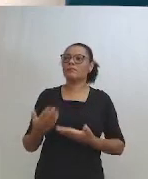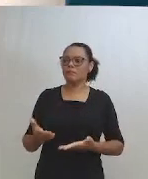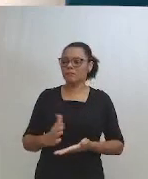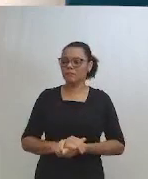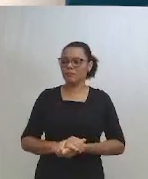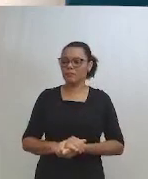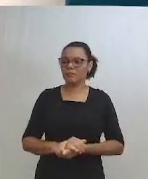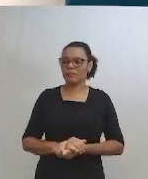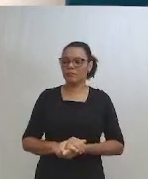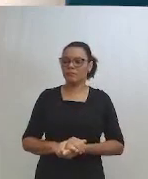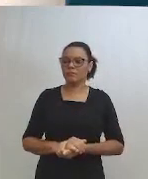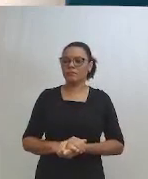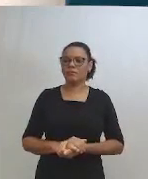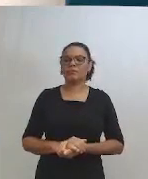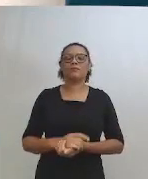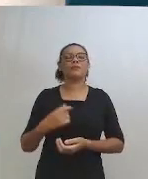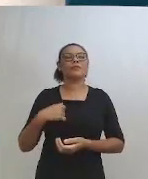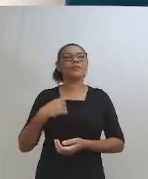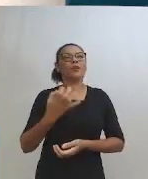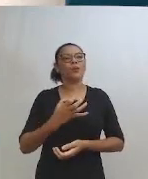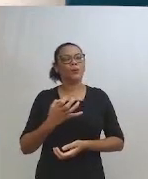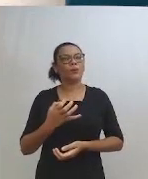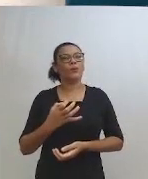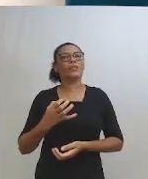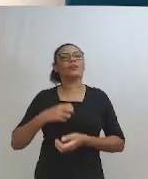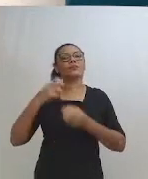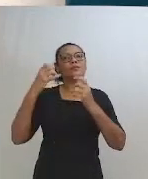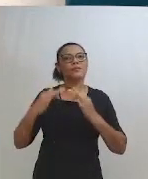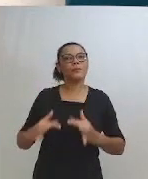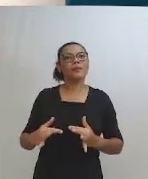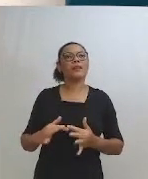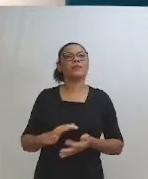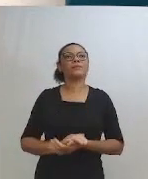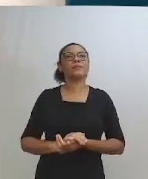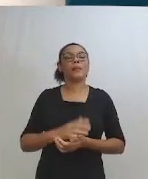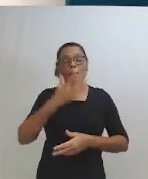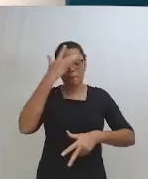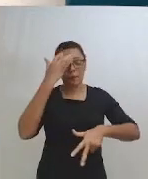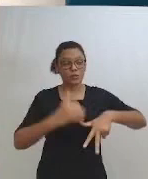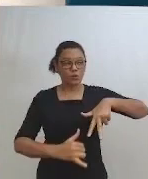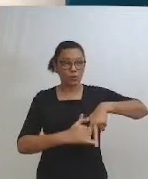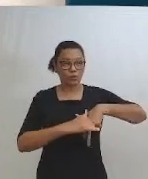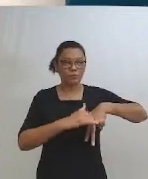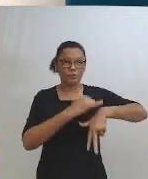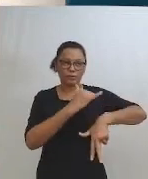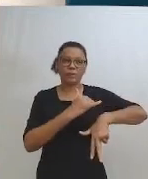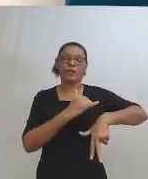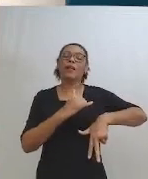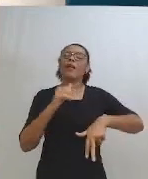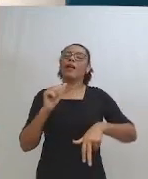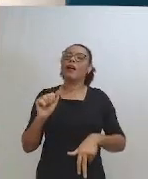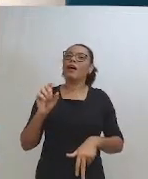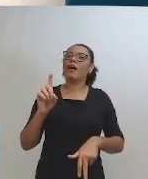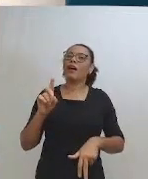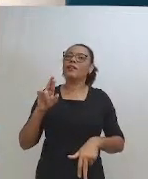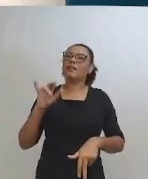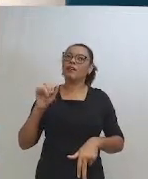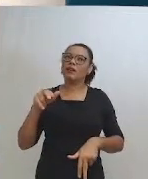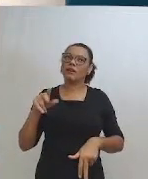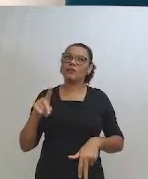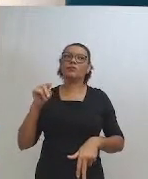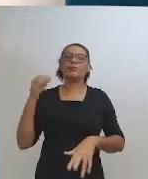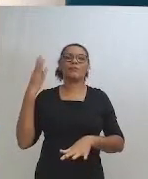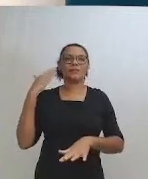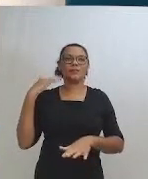delito, e eu gostaria de mencionar a vítima, né, Adriano Pereira da Silva. Esse homicídio, na sentença de pronúncia que